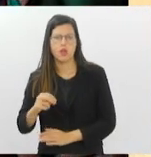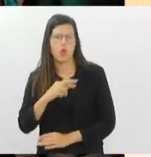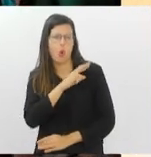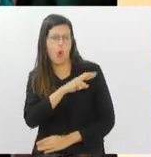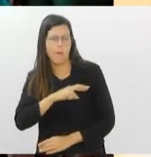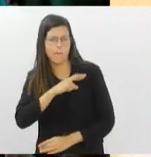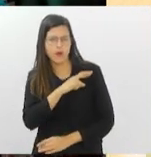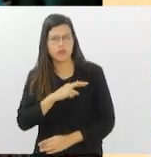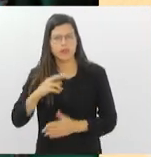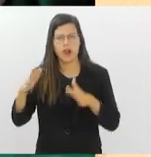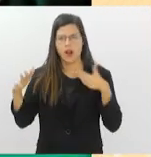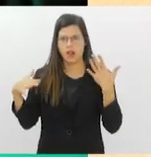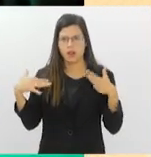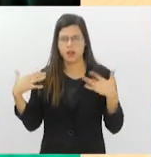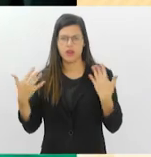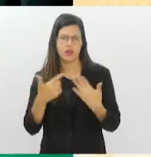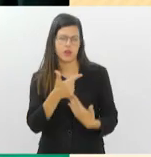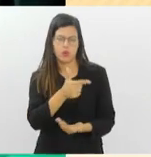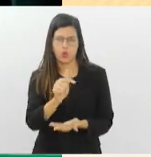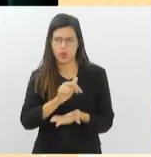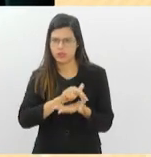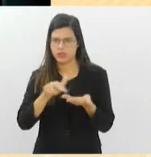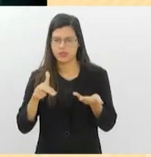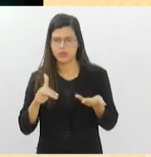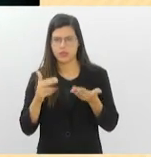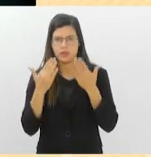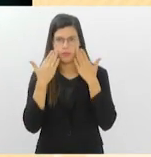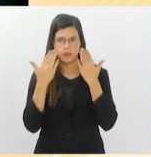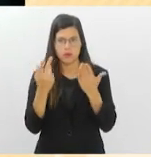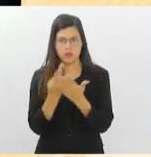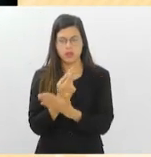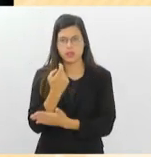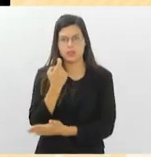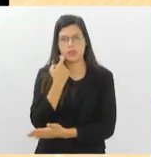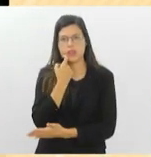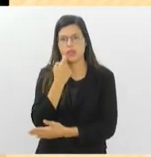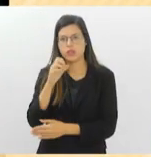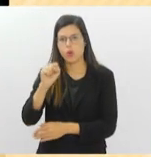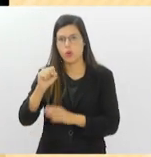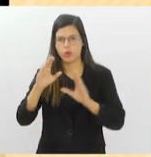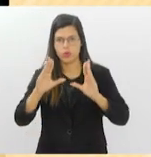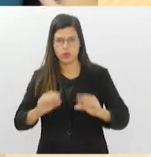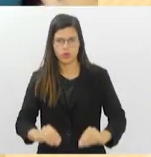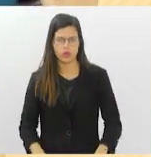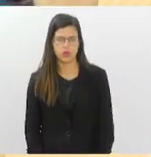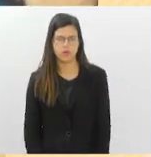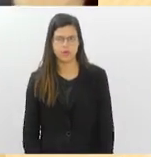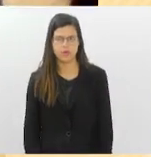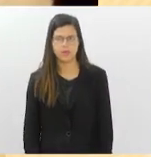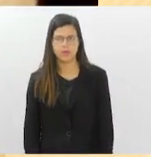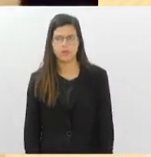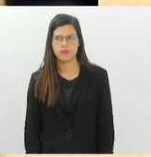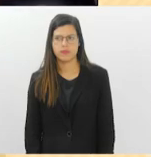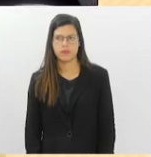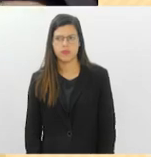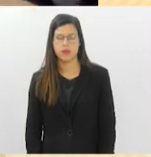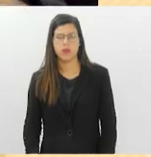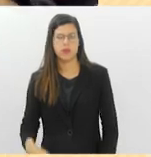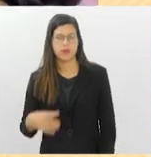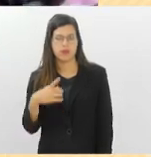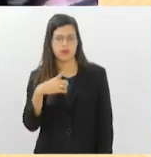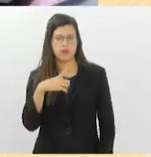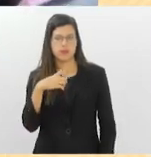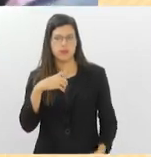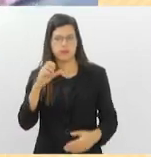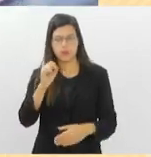alegria e muito mais a apresentação acontece nesta sexta às 8 horas da noite